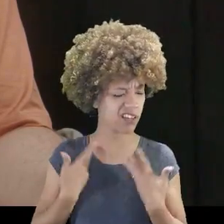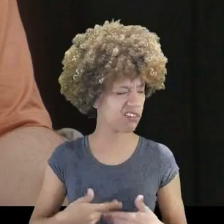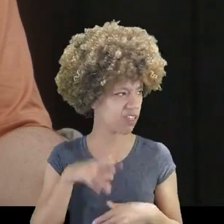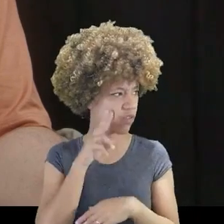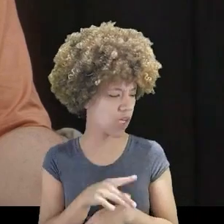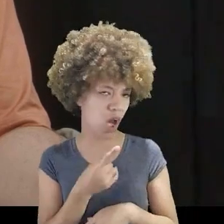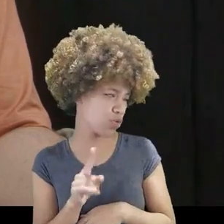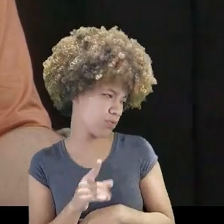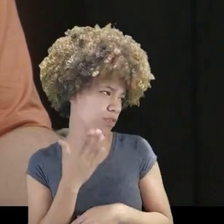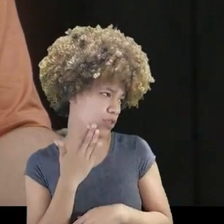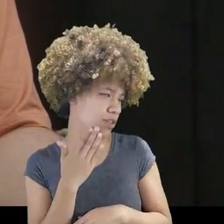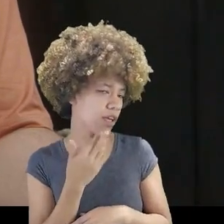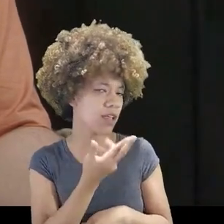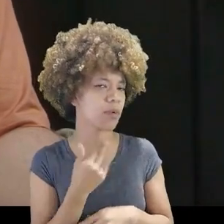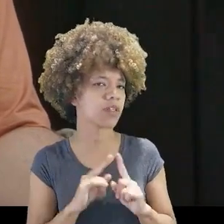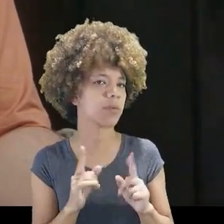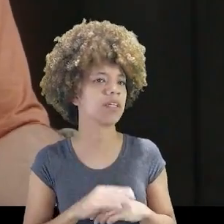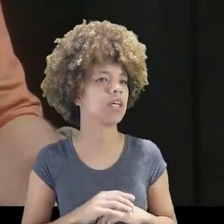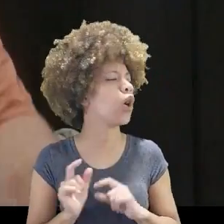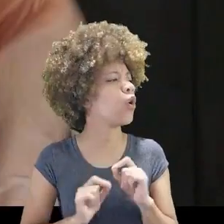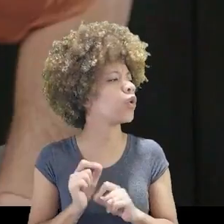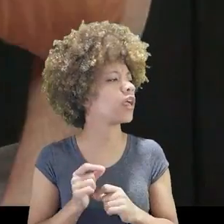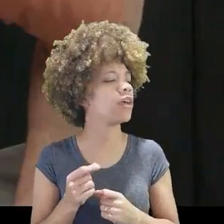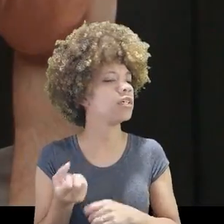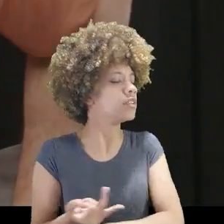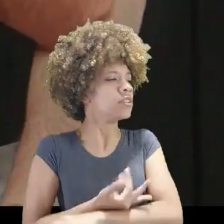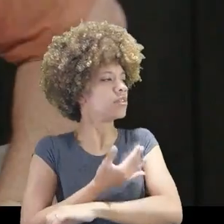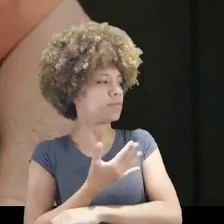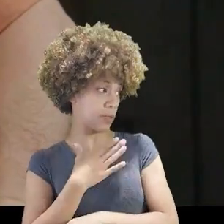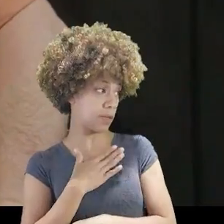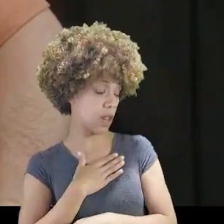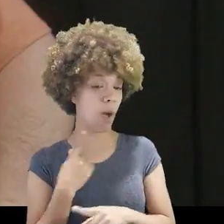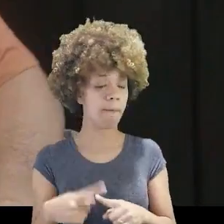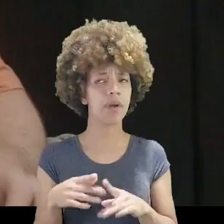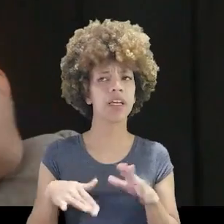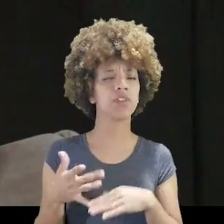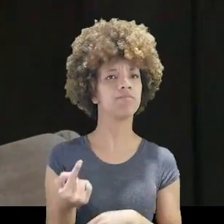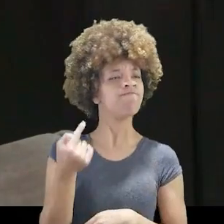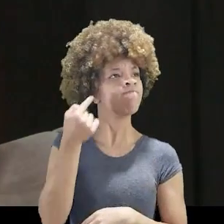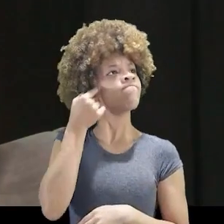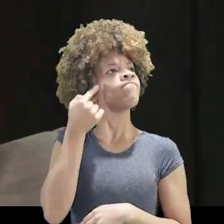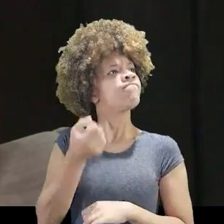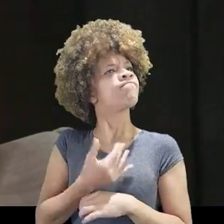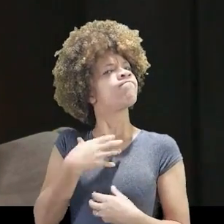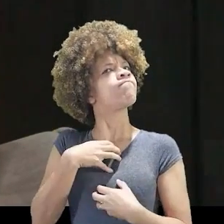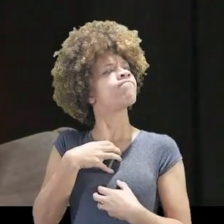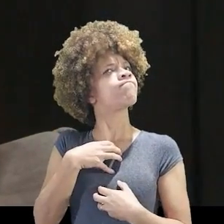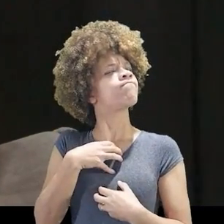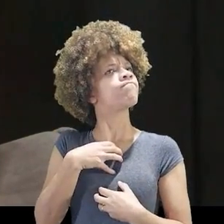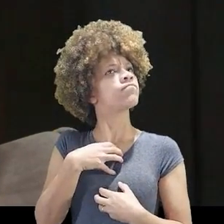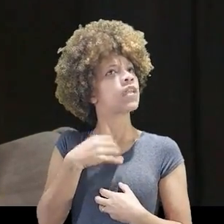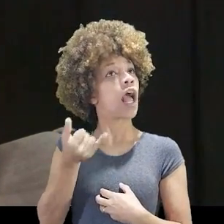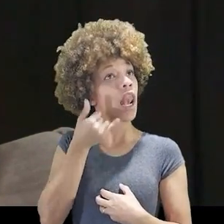coisa que eu quero dizer eu já sei fazer isso me fez mais assim que essas inspirações mas eu vou falar de mim às vezes eu tenho inspiração ver o negócio do